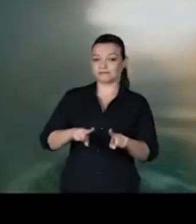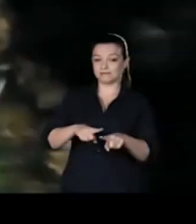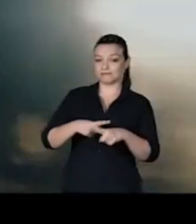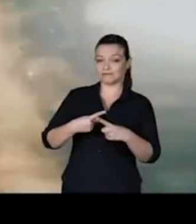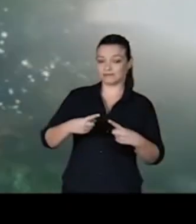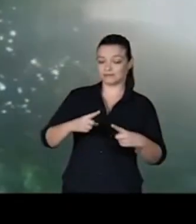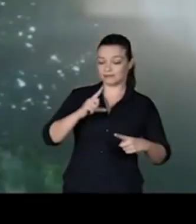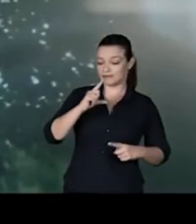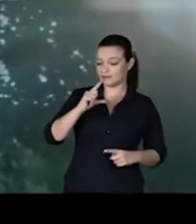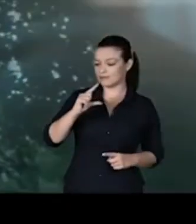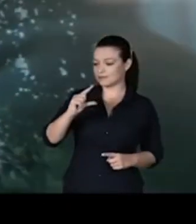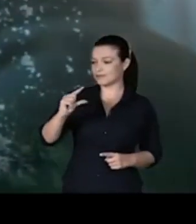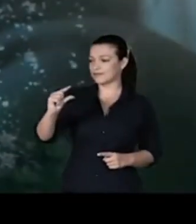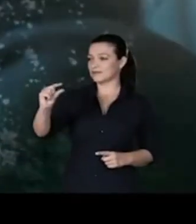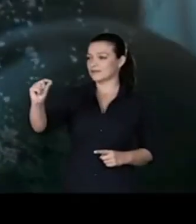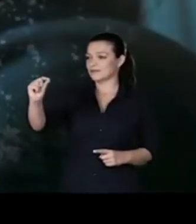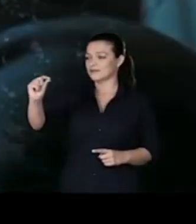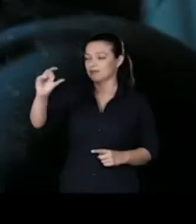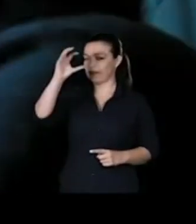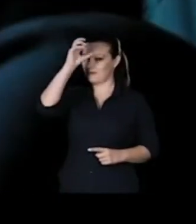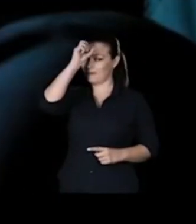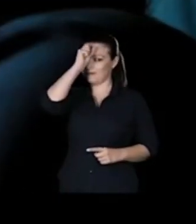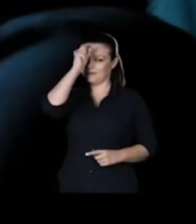Não aprendi a dizer